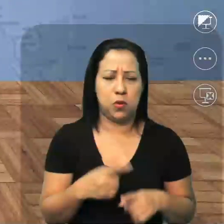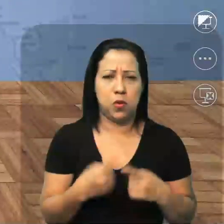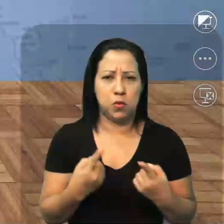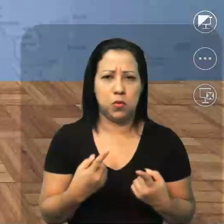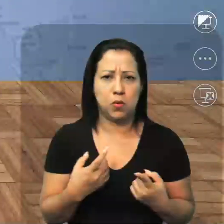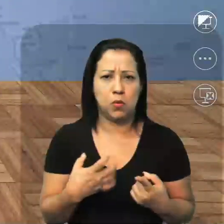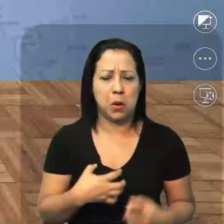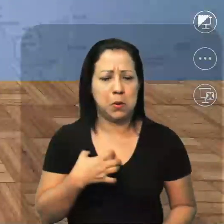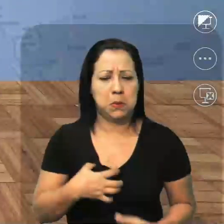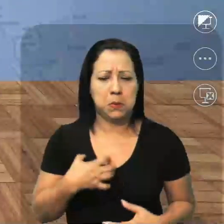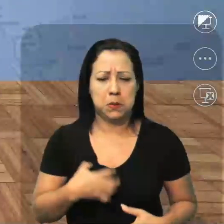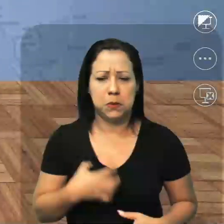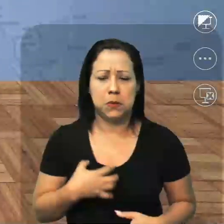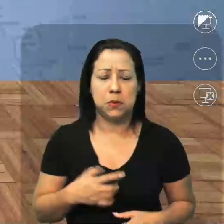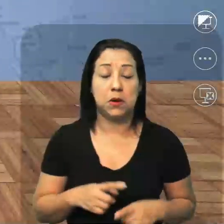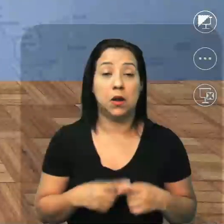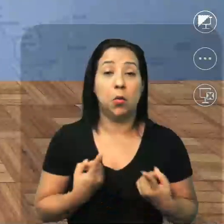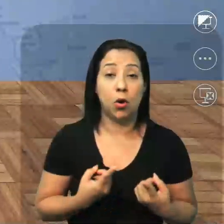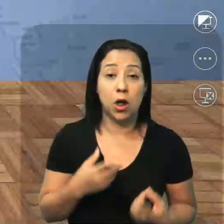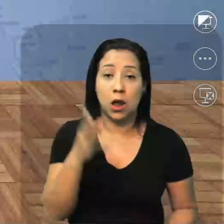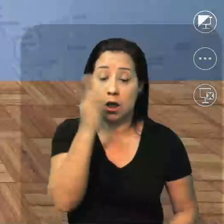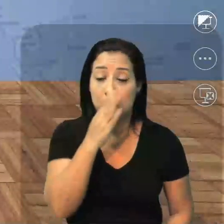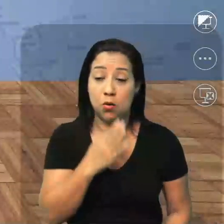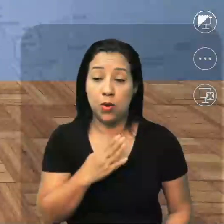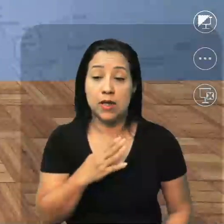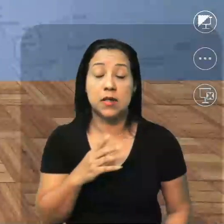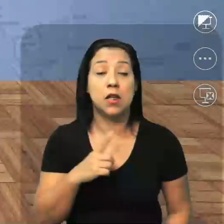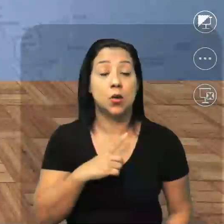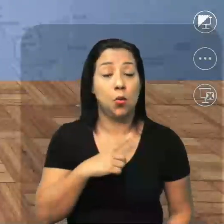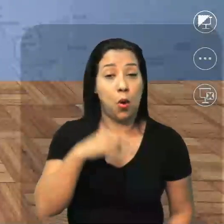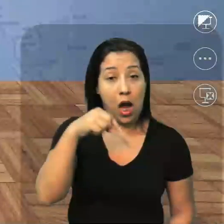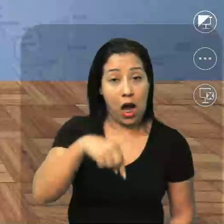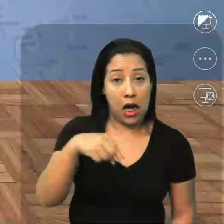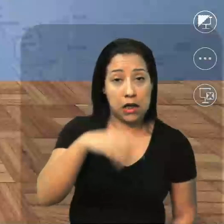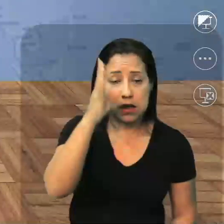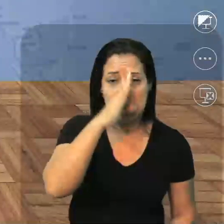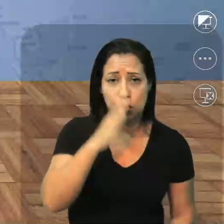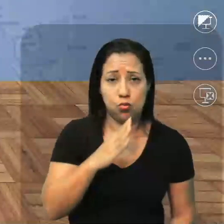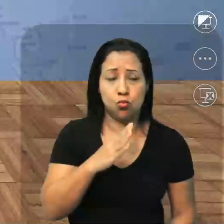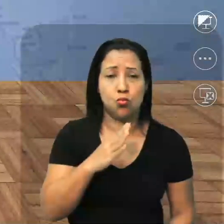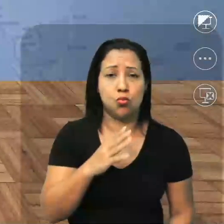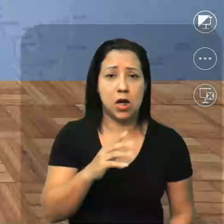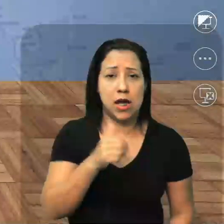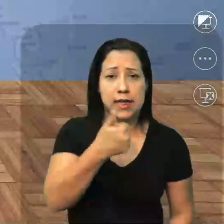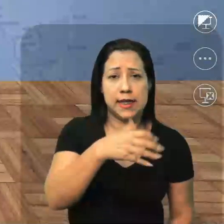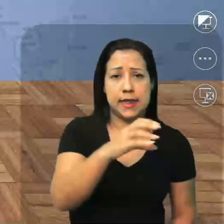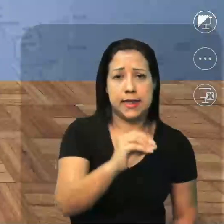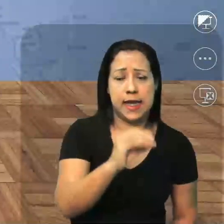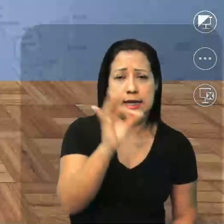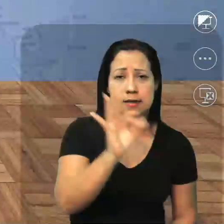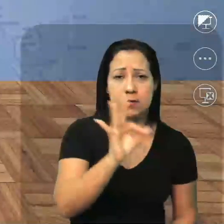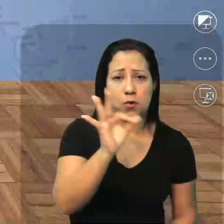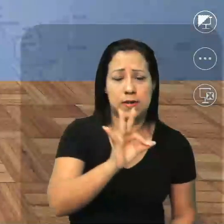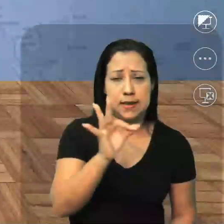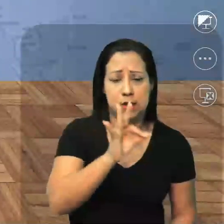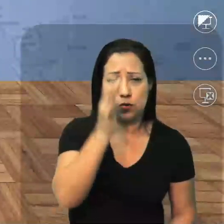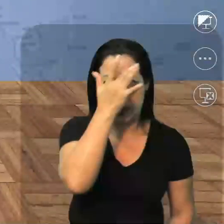uma minoria, tá? 10% da população brasileira